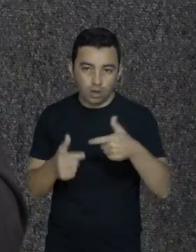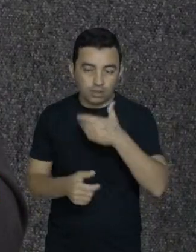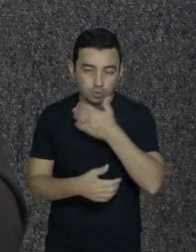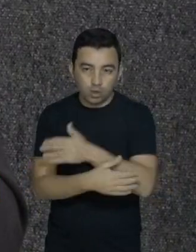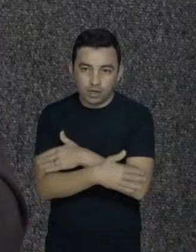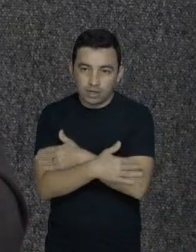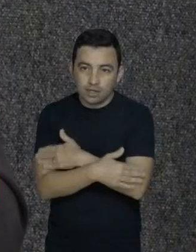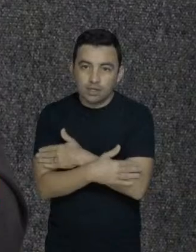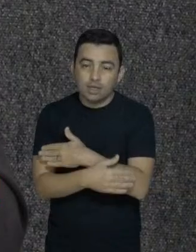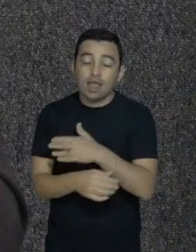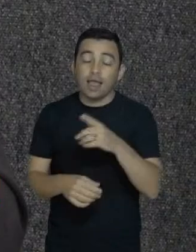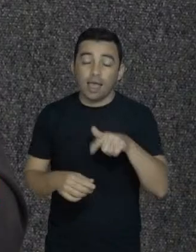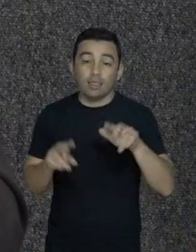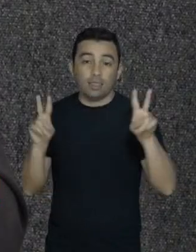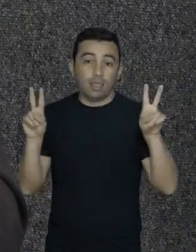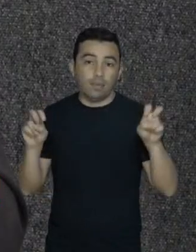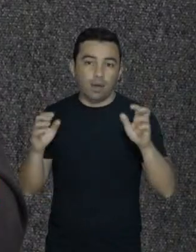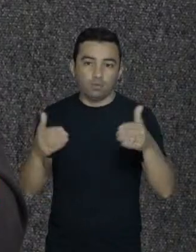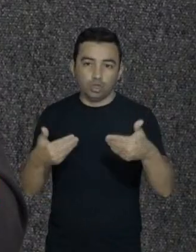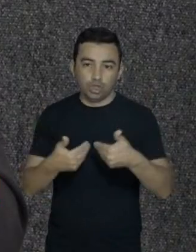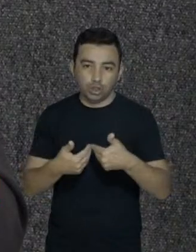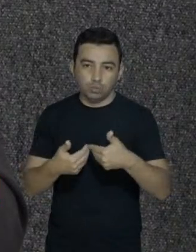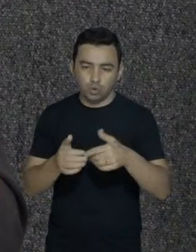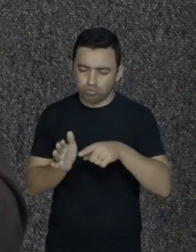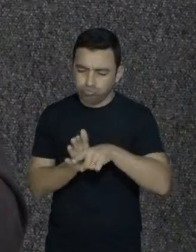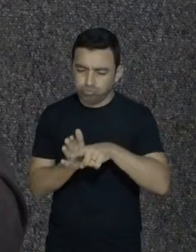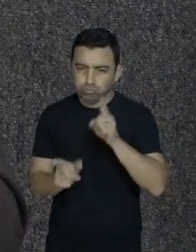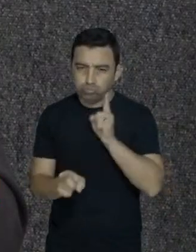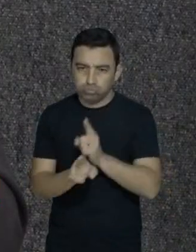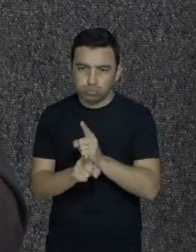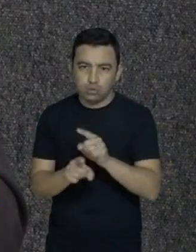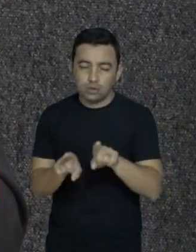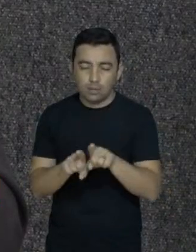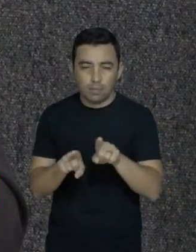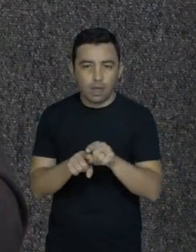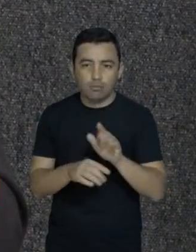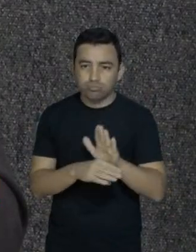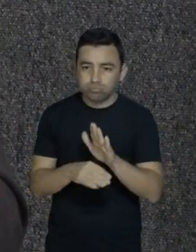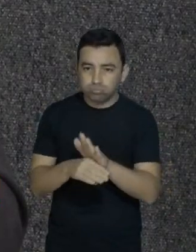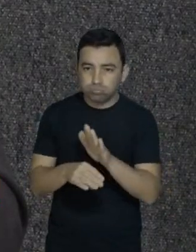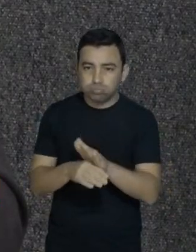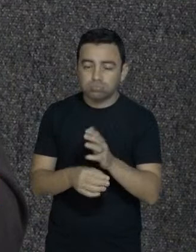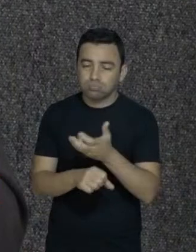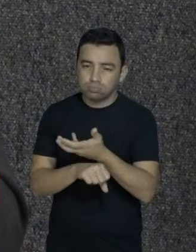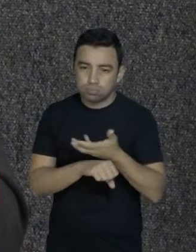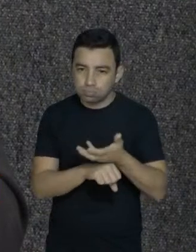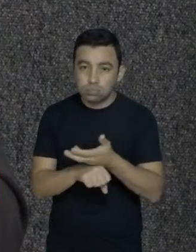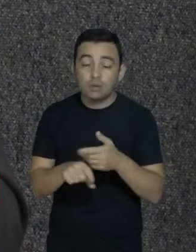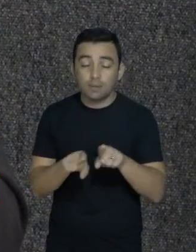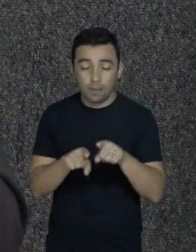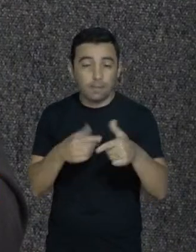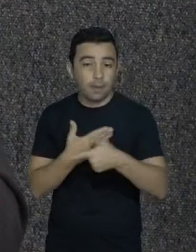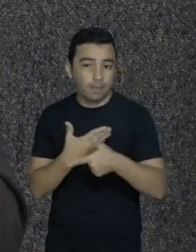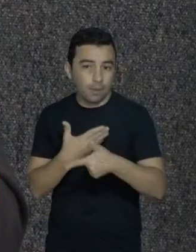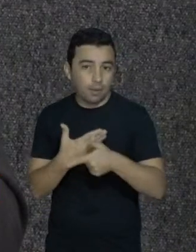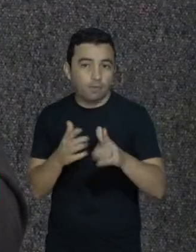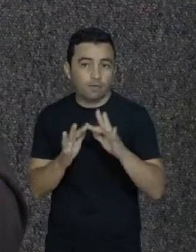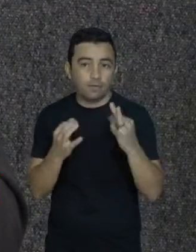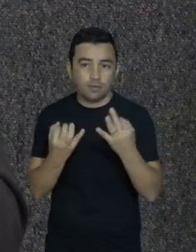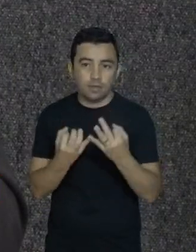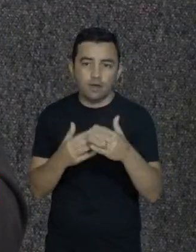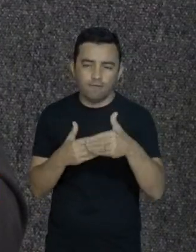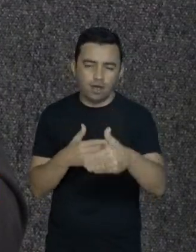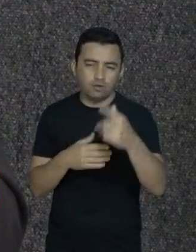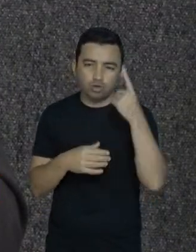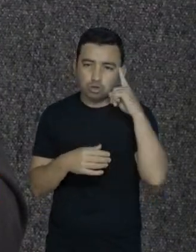Autismo do diagnóstico a intervenção multidisciplinar e o papel da Família com data ser definida